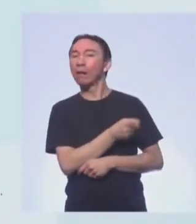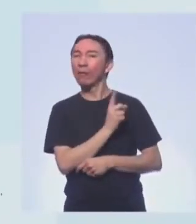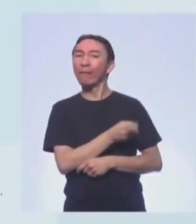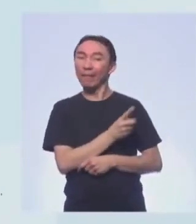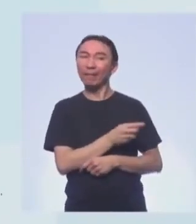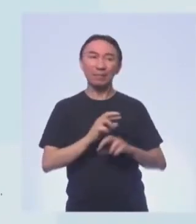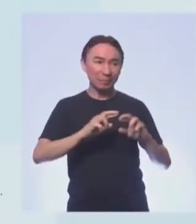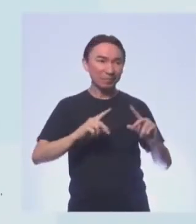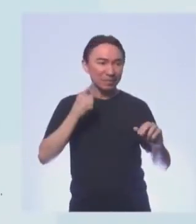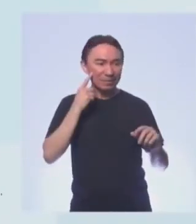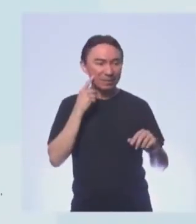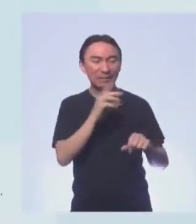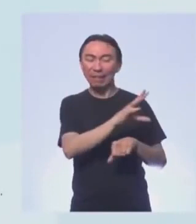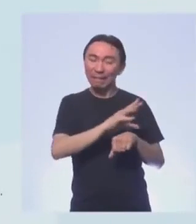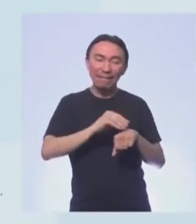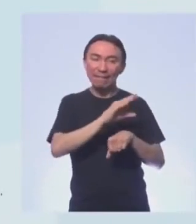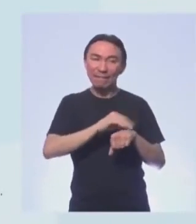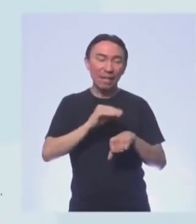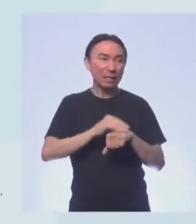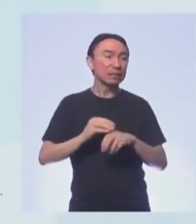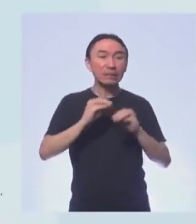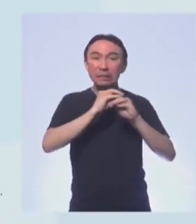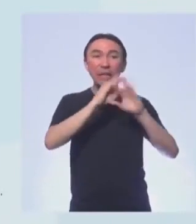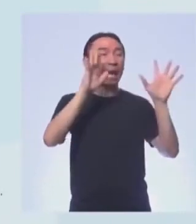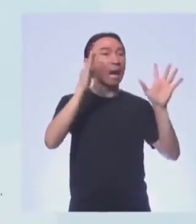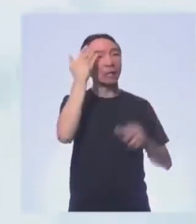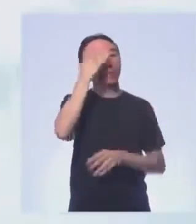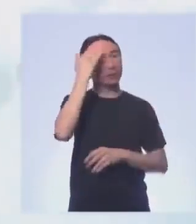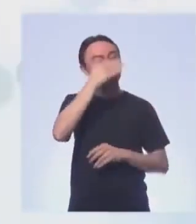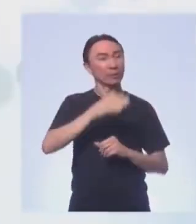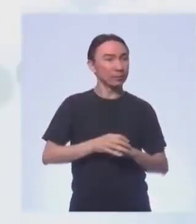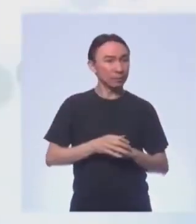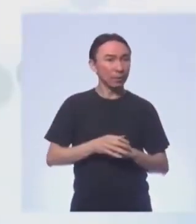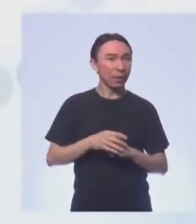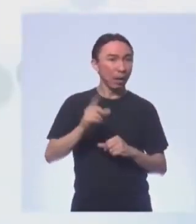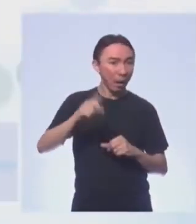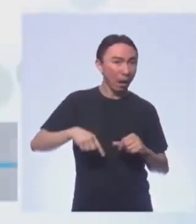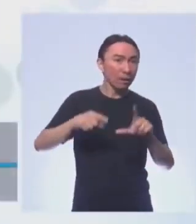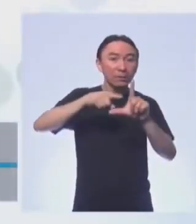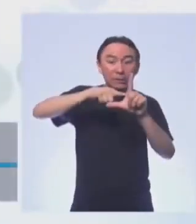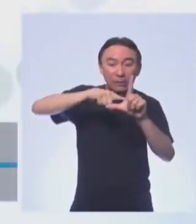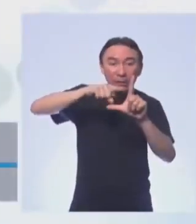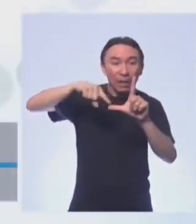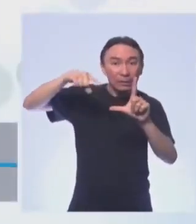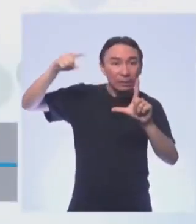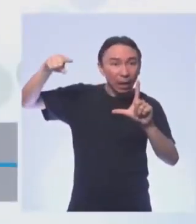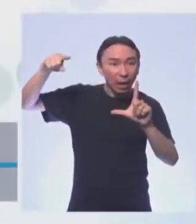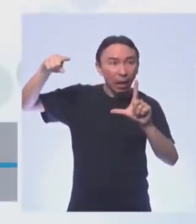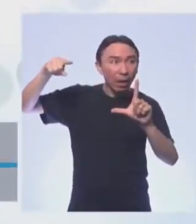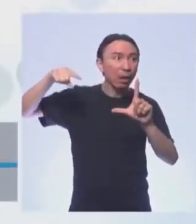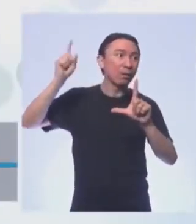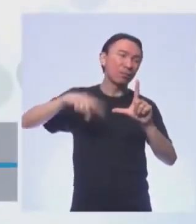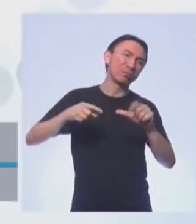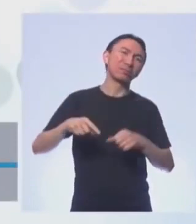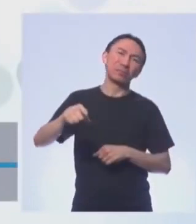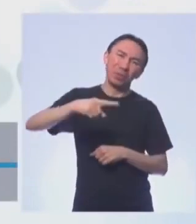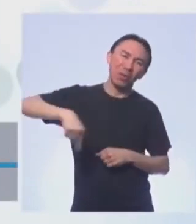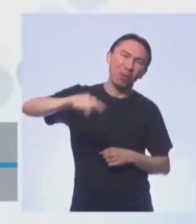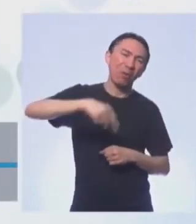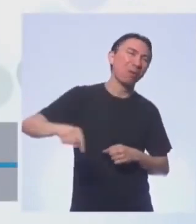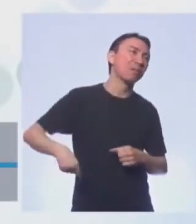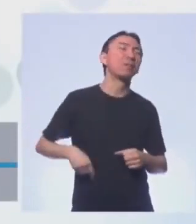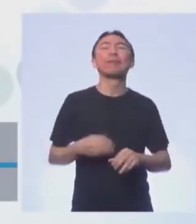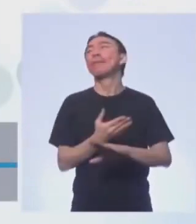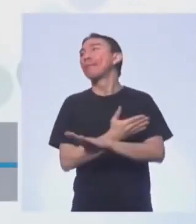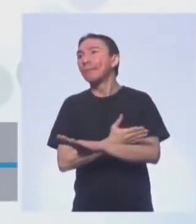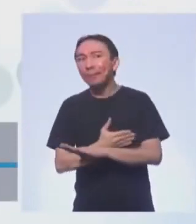para melhor compreender as situações. Então é isso, estatística vai trabalhar com isso. A gente tem muito esse costume de falar, as